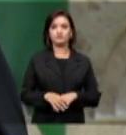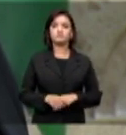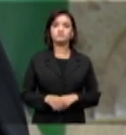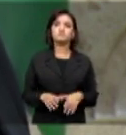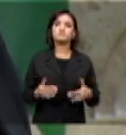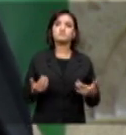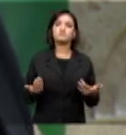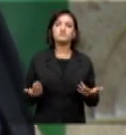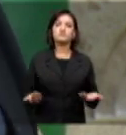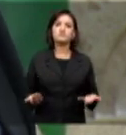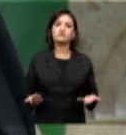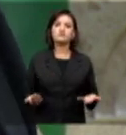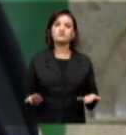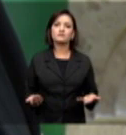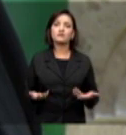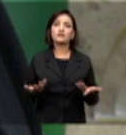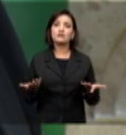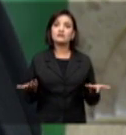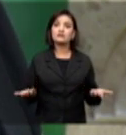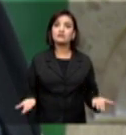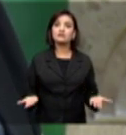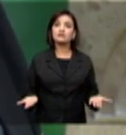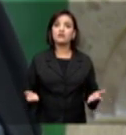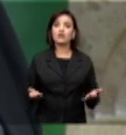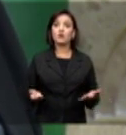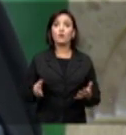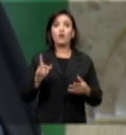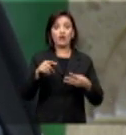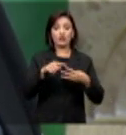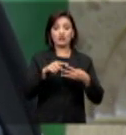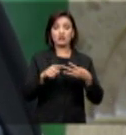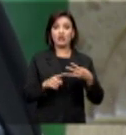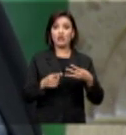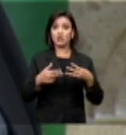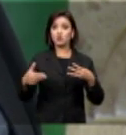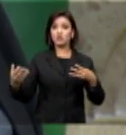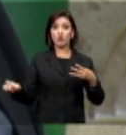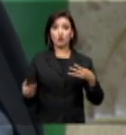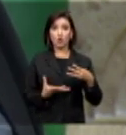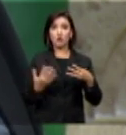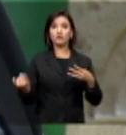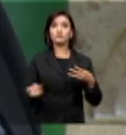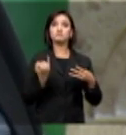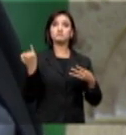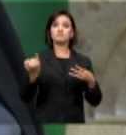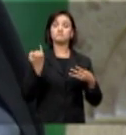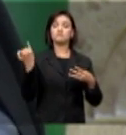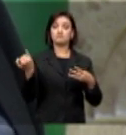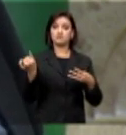fato, senhor presidente, senhora ministra, senhores ministros, são três fatos novos, relevantes e que vão influir, data máxima